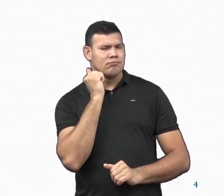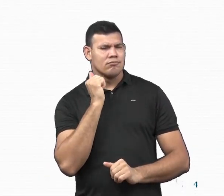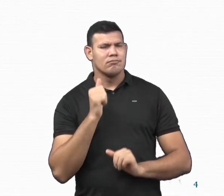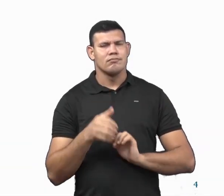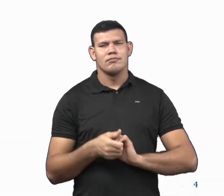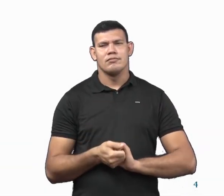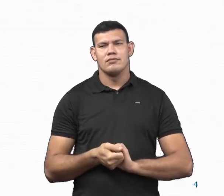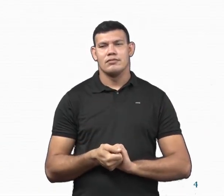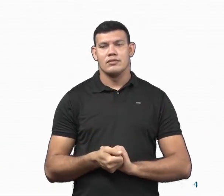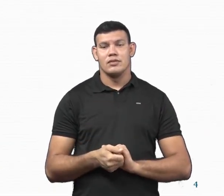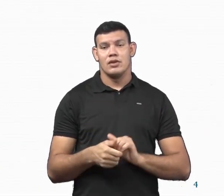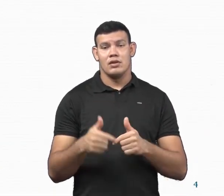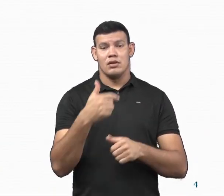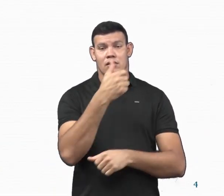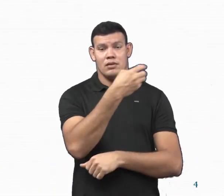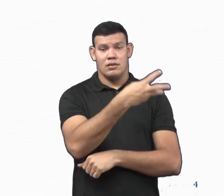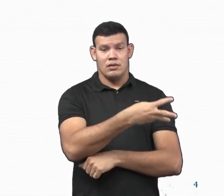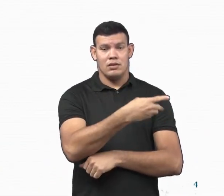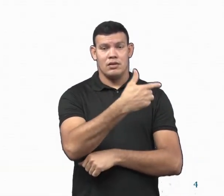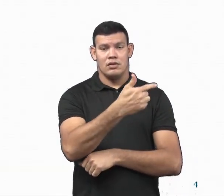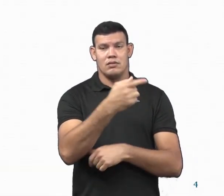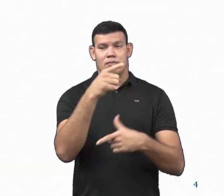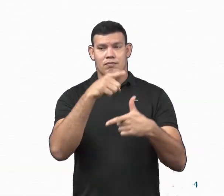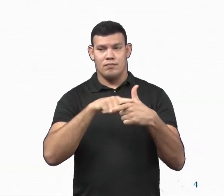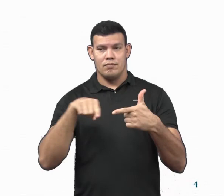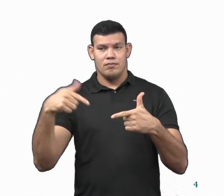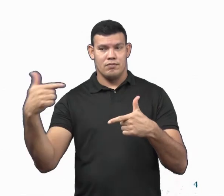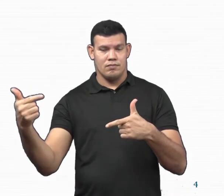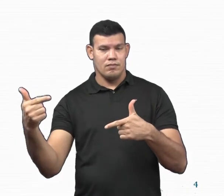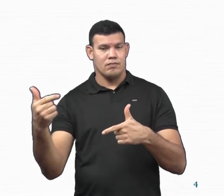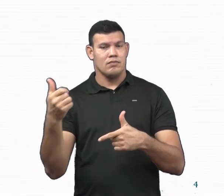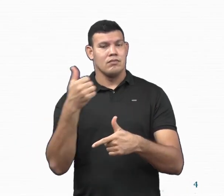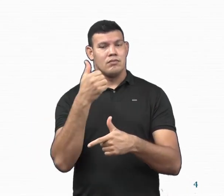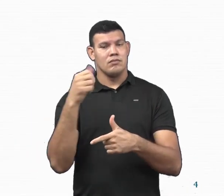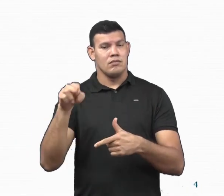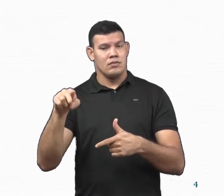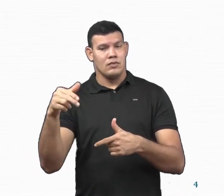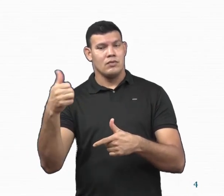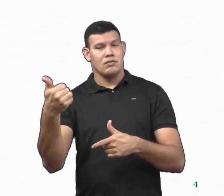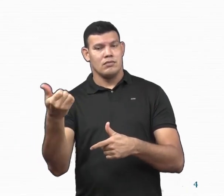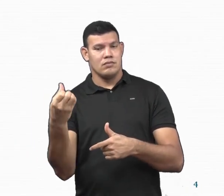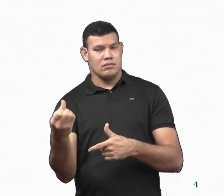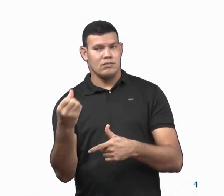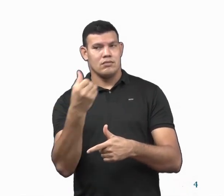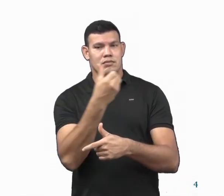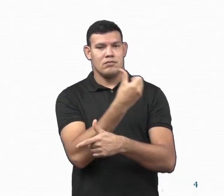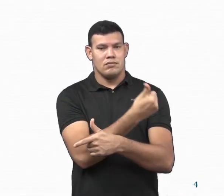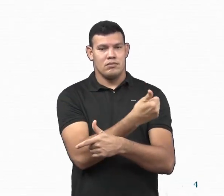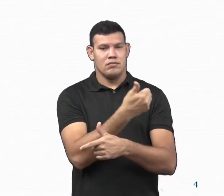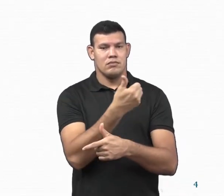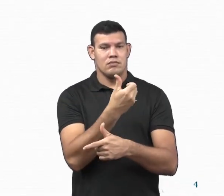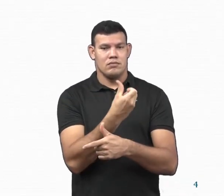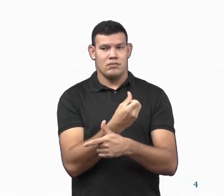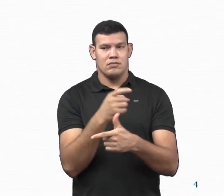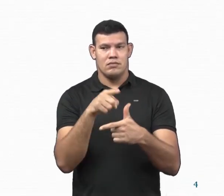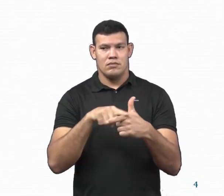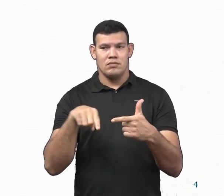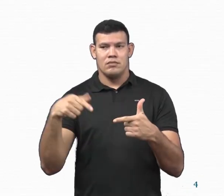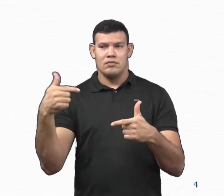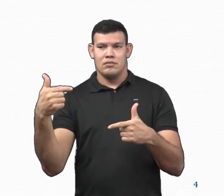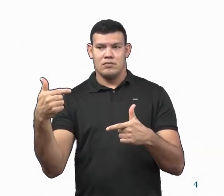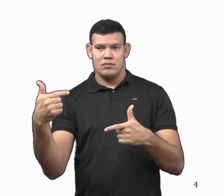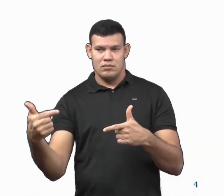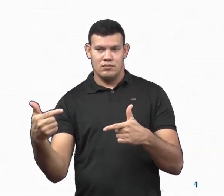bem rapidinho. Ó. 32 divide para 2, sobra 16. Divide para 2, sobra 8. Divide para 2, sobra 4. Divide para